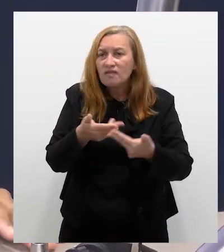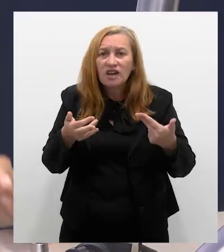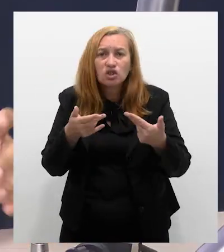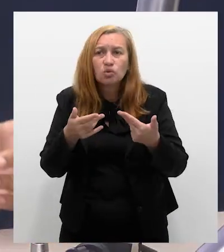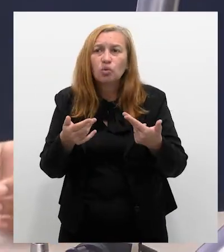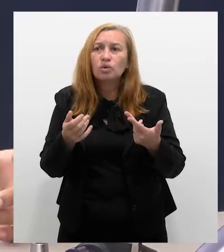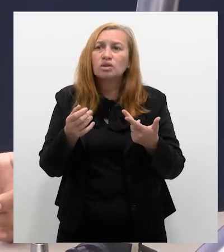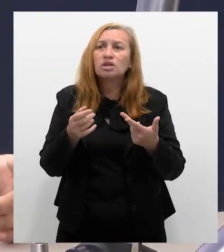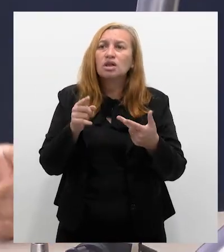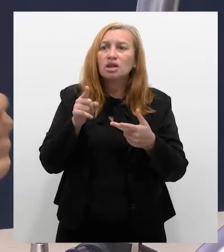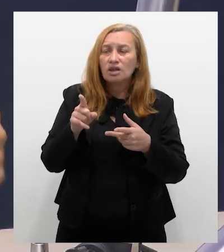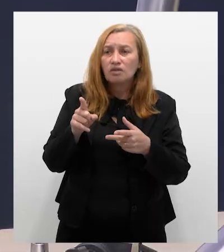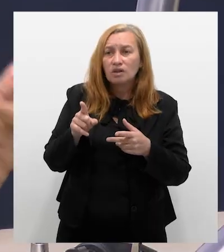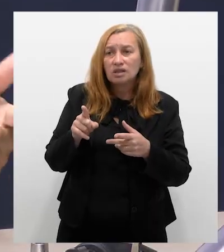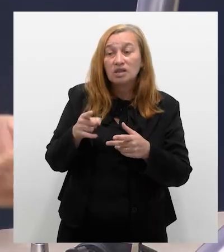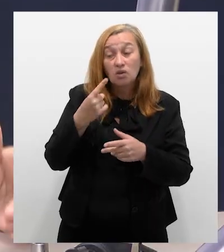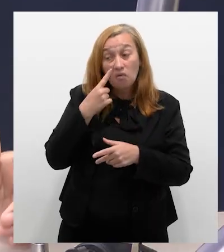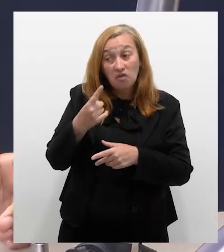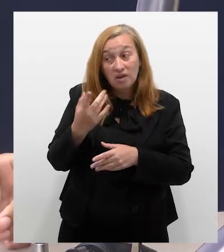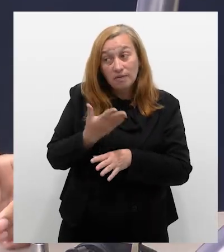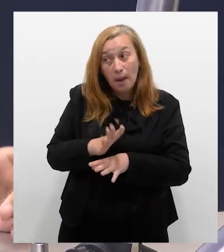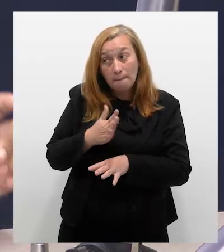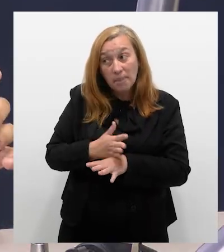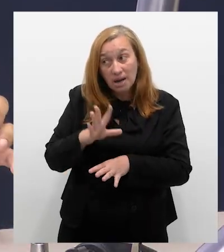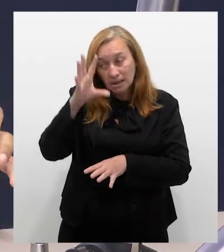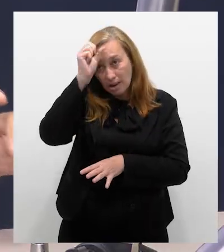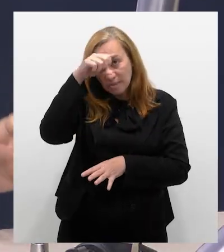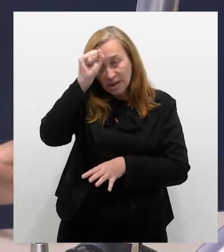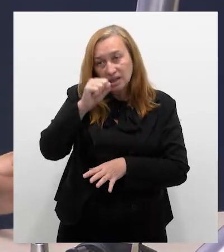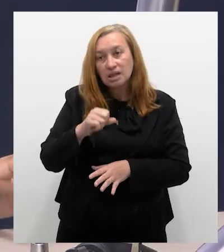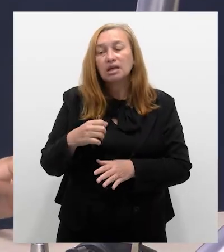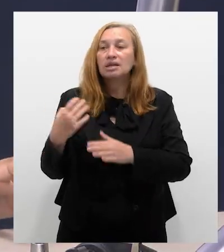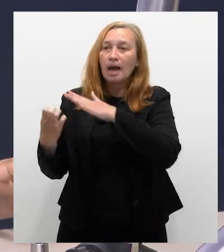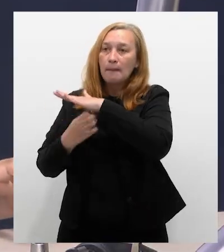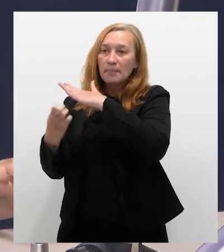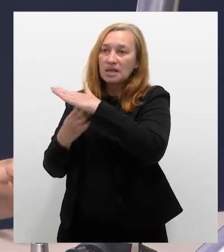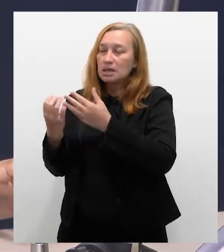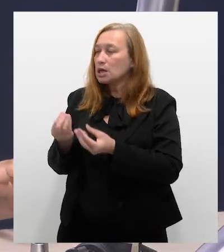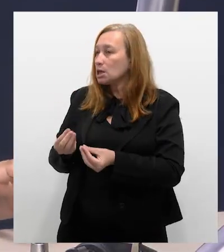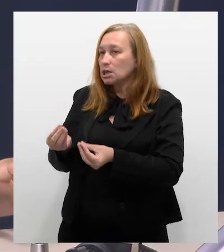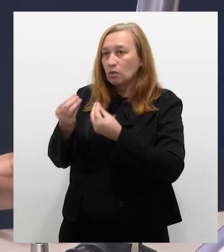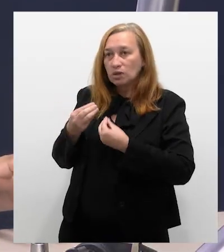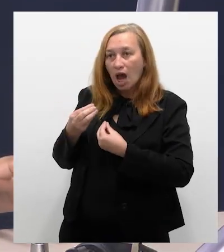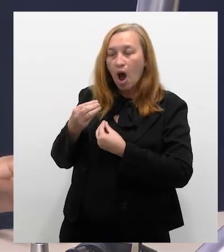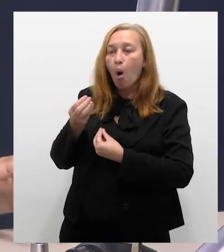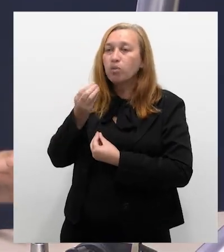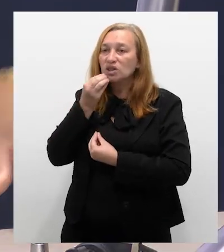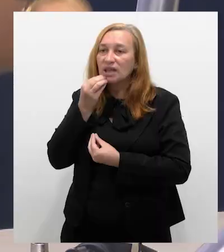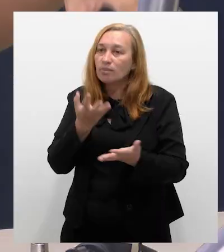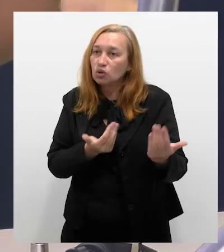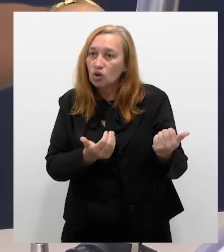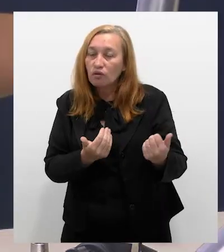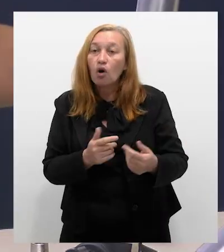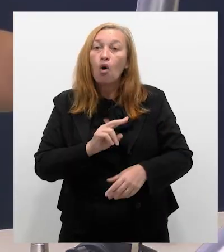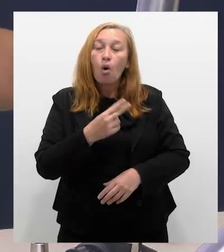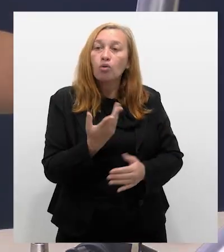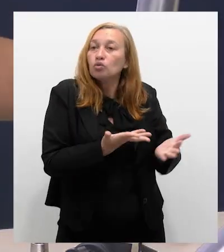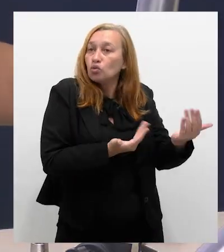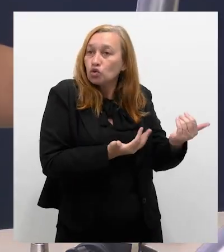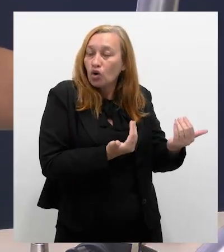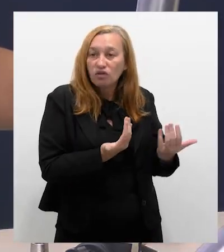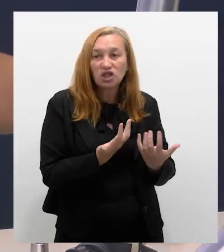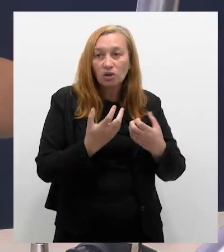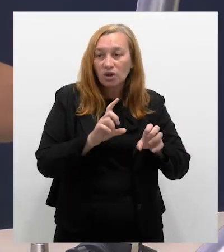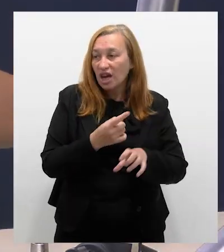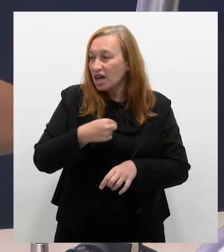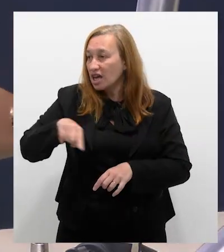fato, existem muitas coisas que você só aprende na prática. Então, tanto para a empresa que não dá oportunidade para esse jovem, quanto para o jovem que não